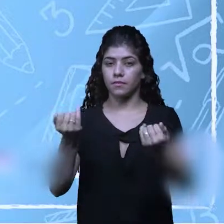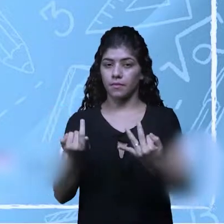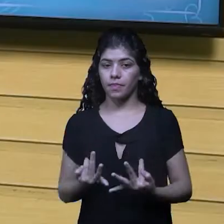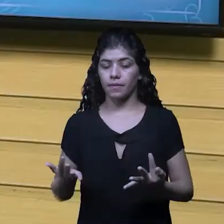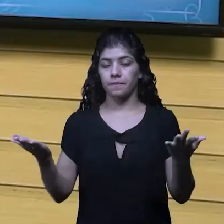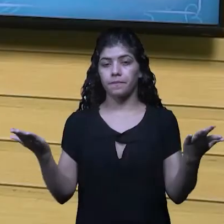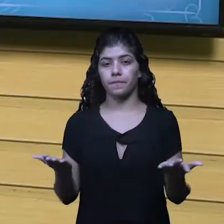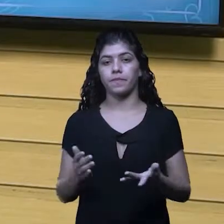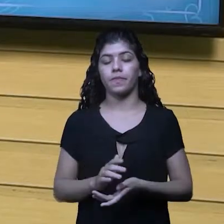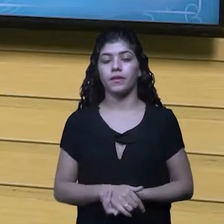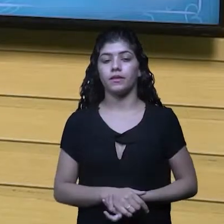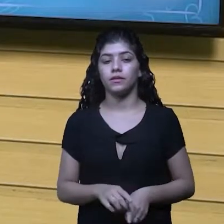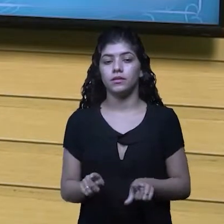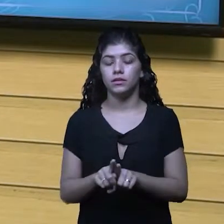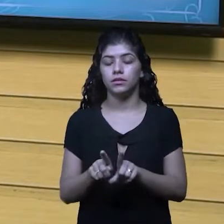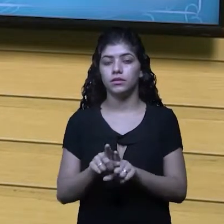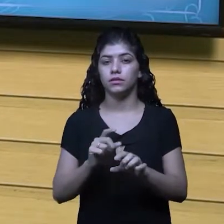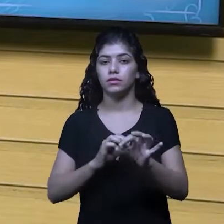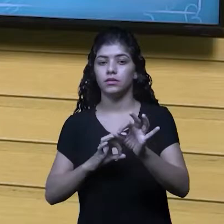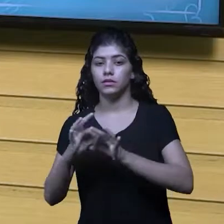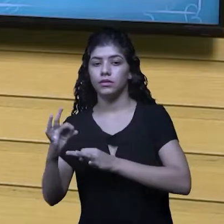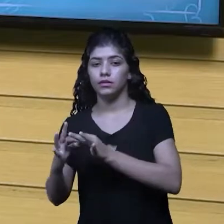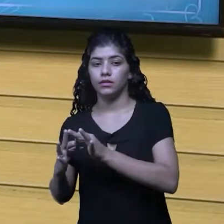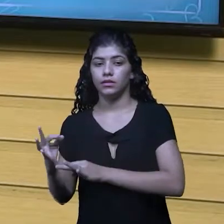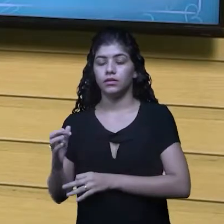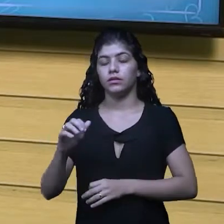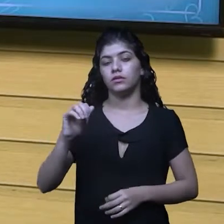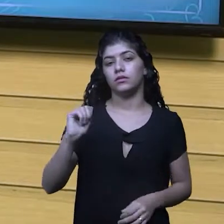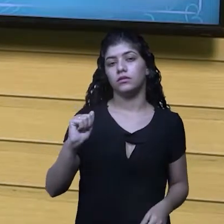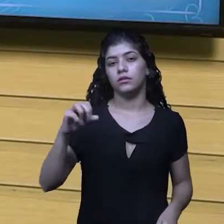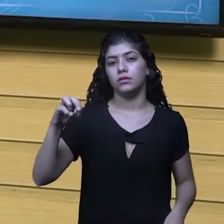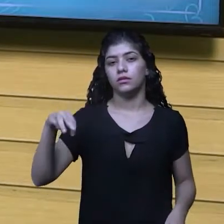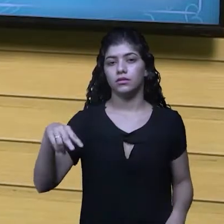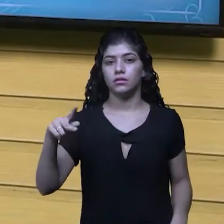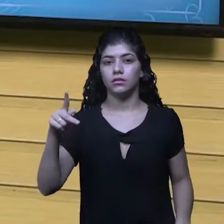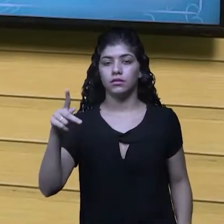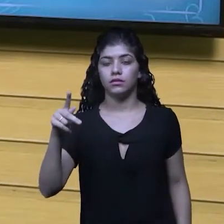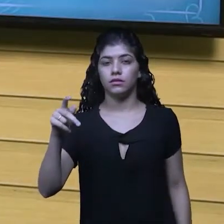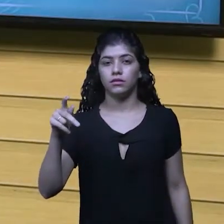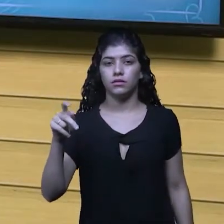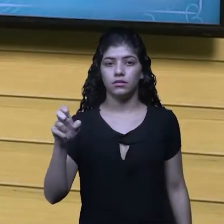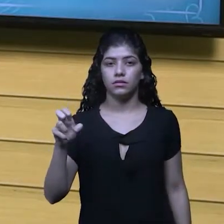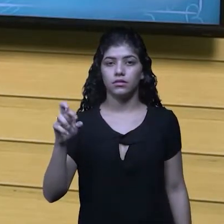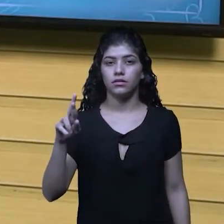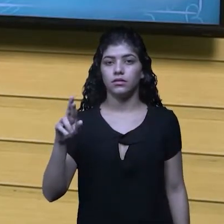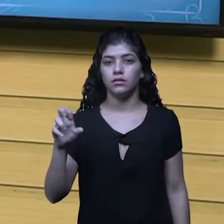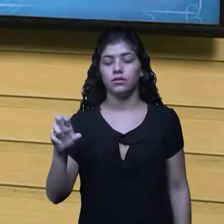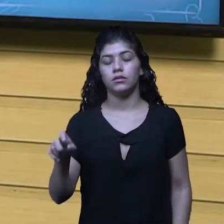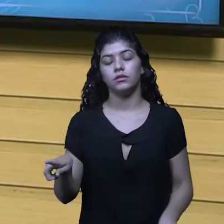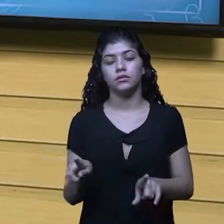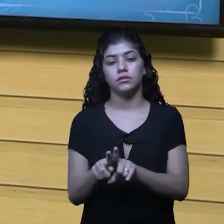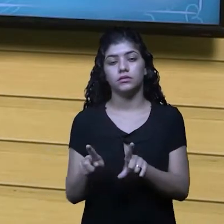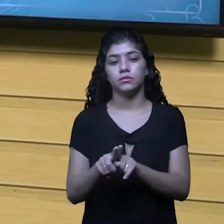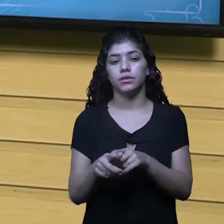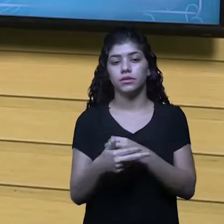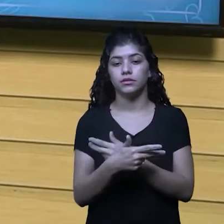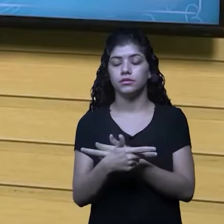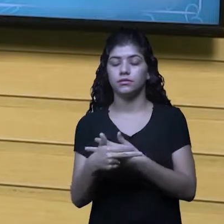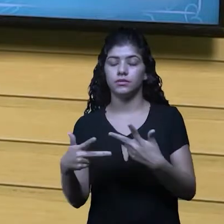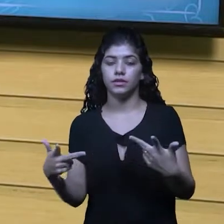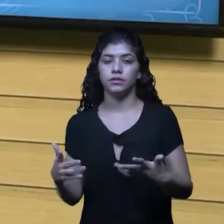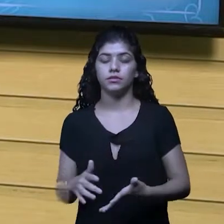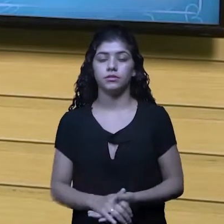agora. E a unidade de medida da corrente é o ampere. E claro que nós temos as suas subunidades, né? O miliampere,